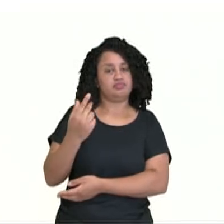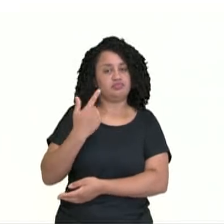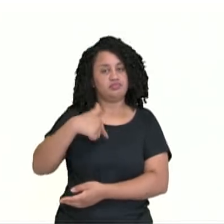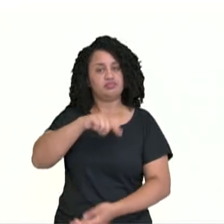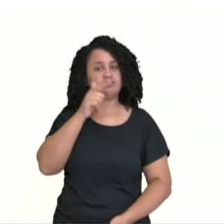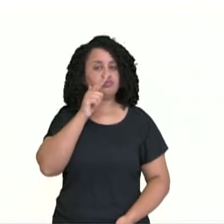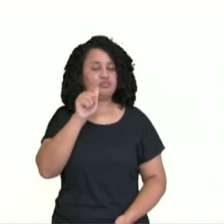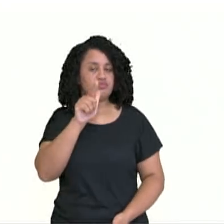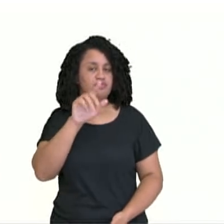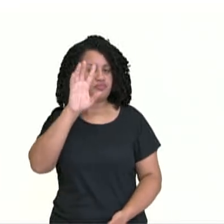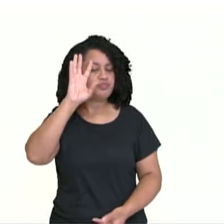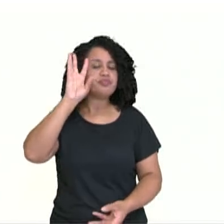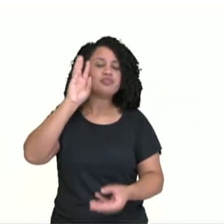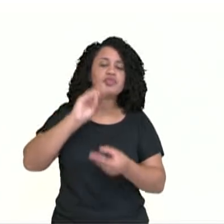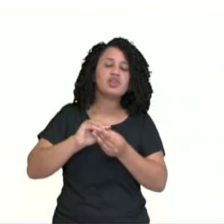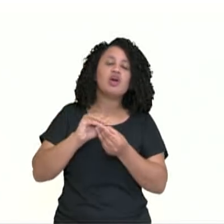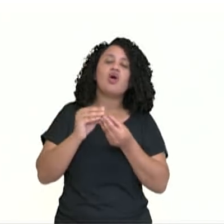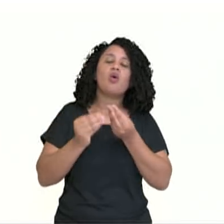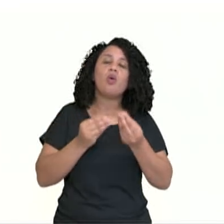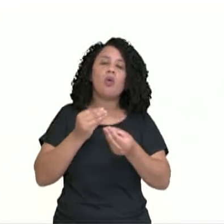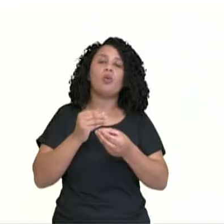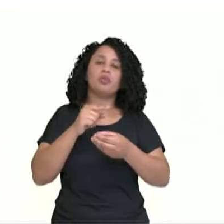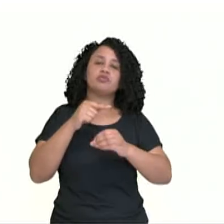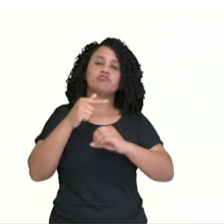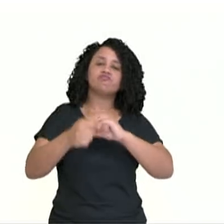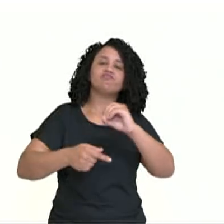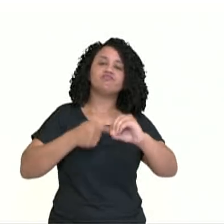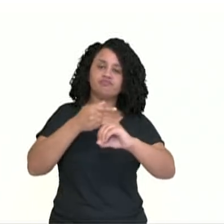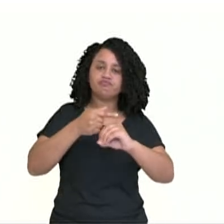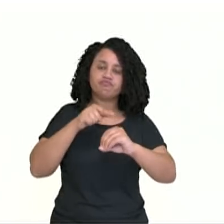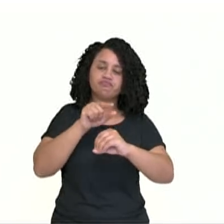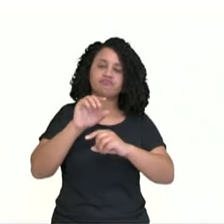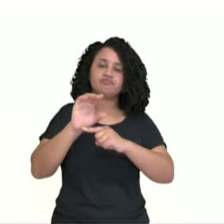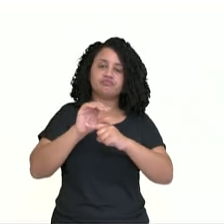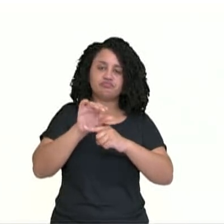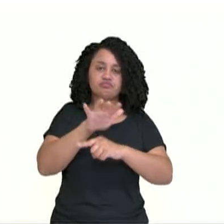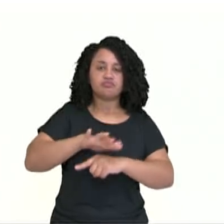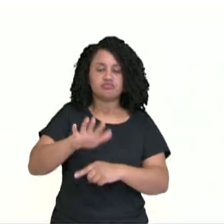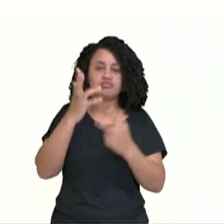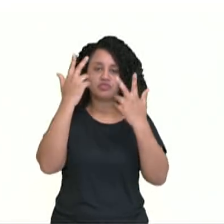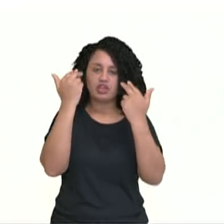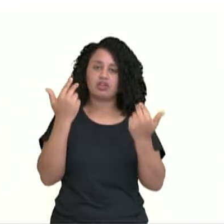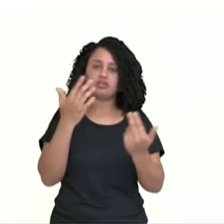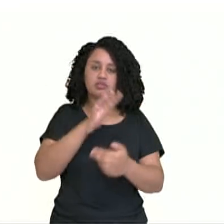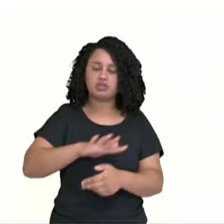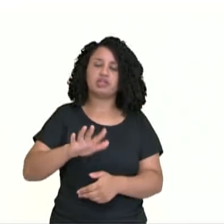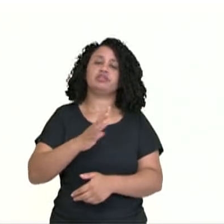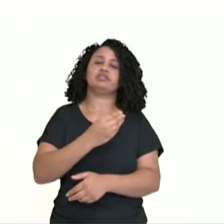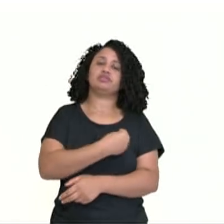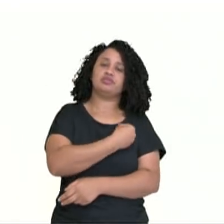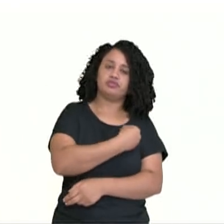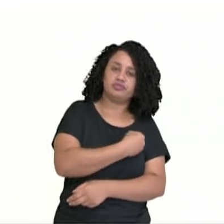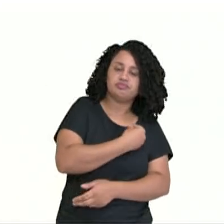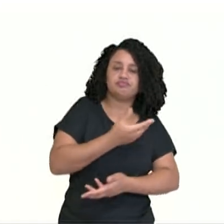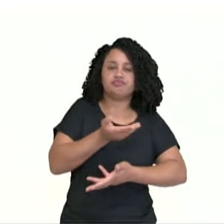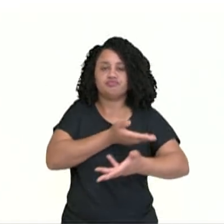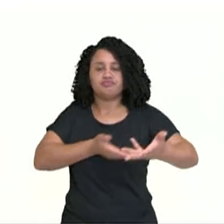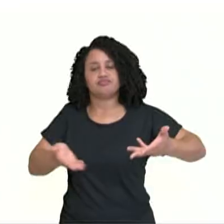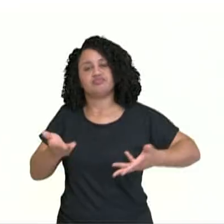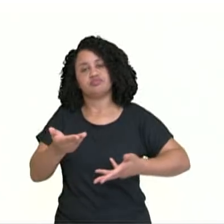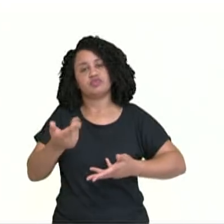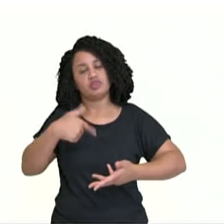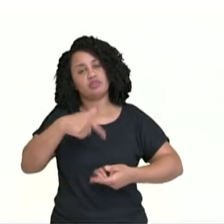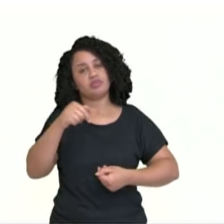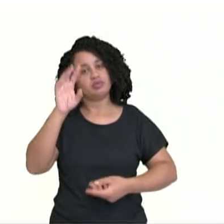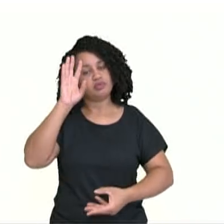compreenda qual é o comportamento do átomo do carbono, na natureza, nos seres vivos, no meio, nós precisamos entender